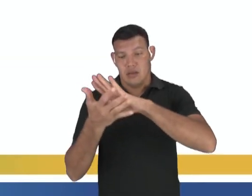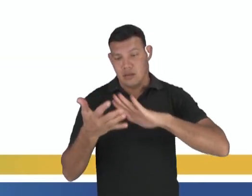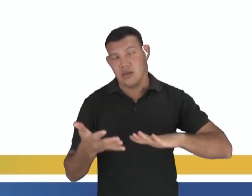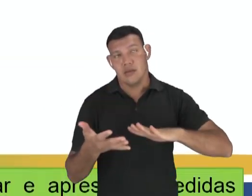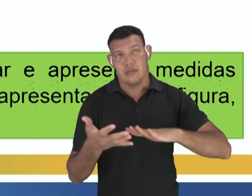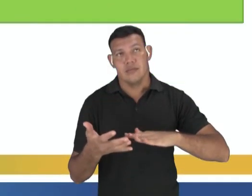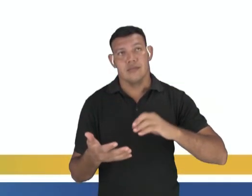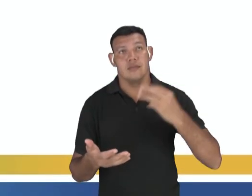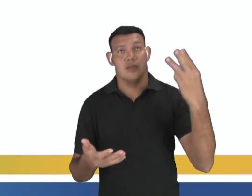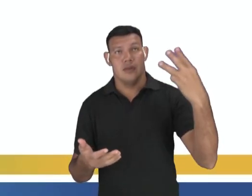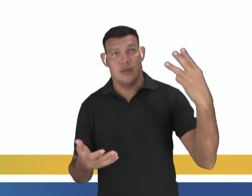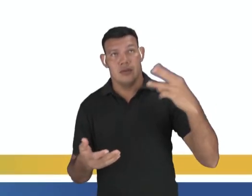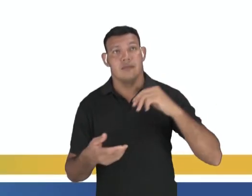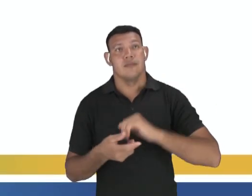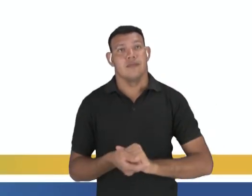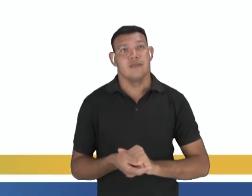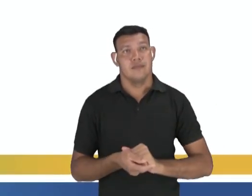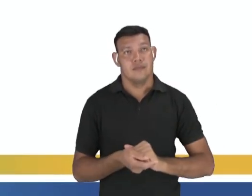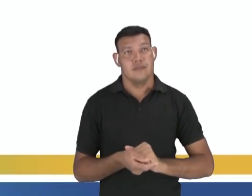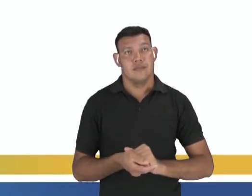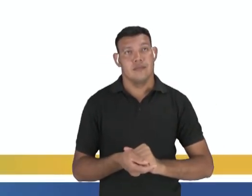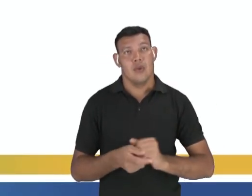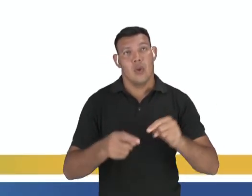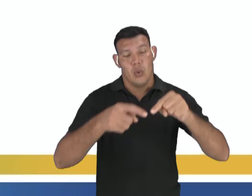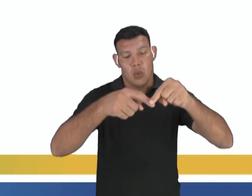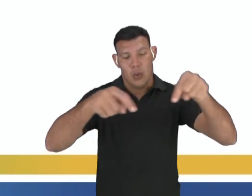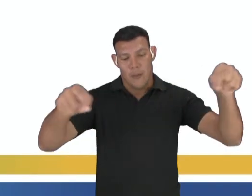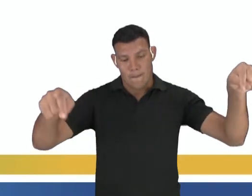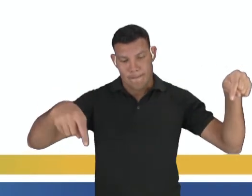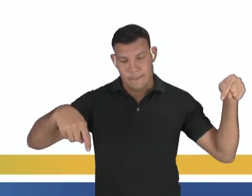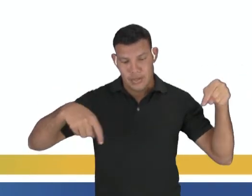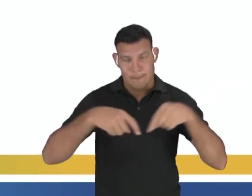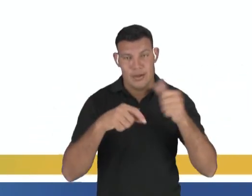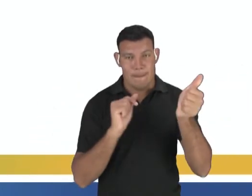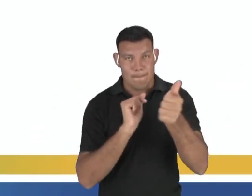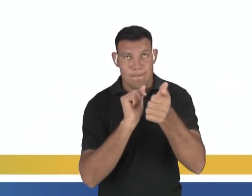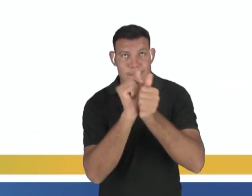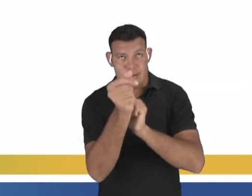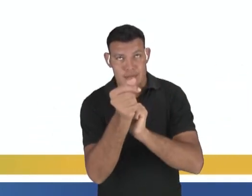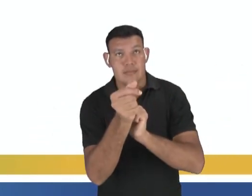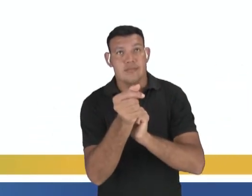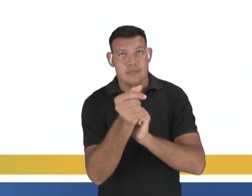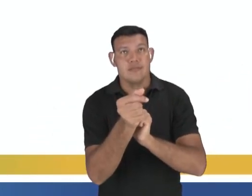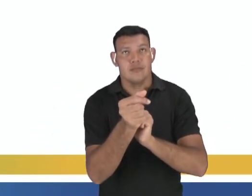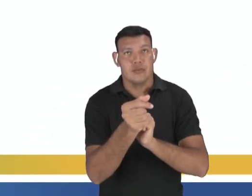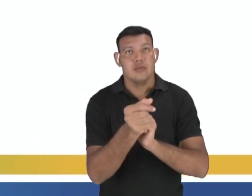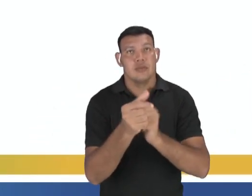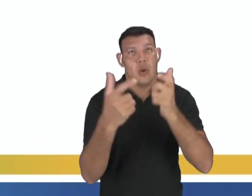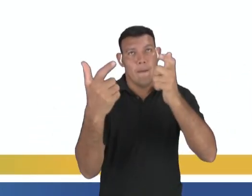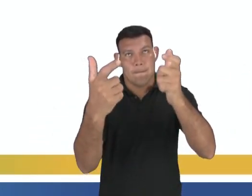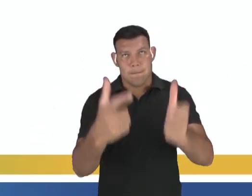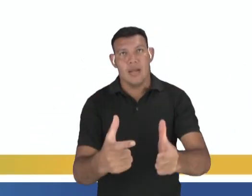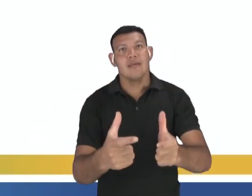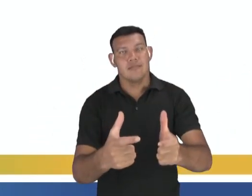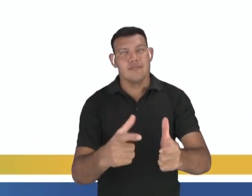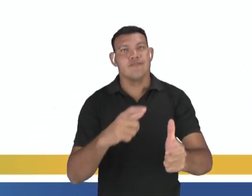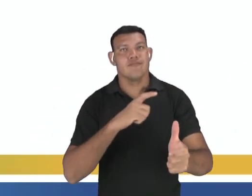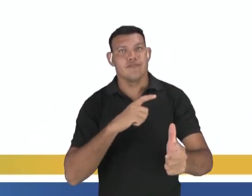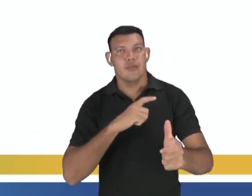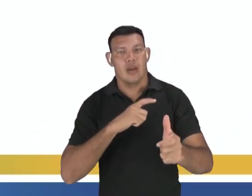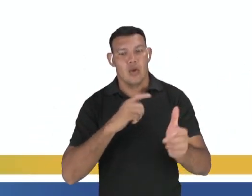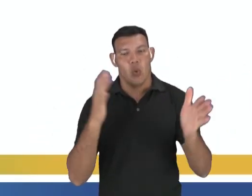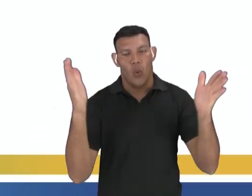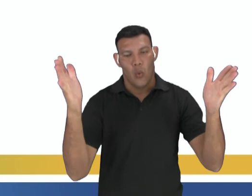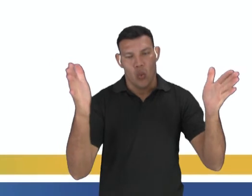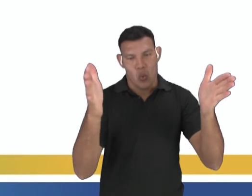Então, vamos à próxima questão. A quadra poliesportiva de um bairro tem formato retangular e apresenta medidas conforme a